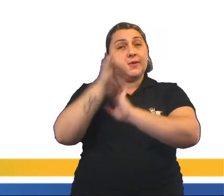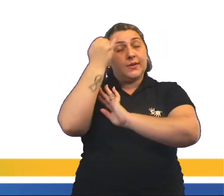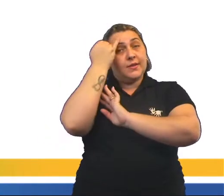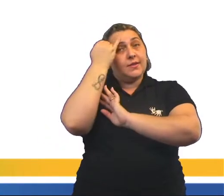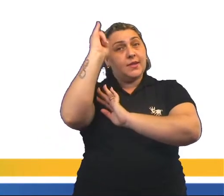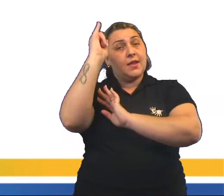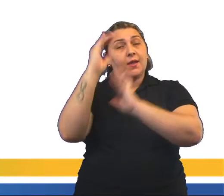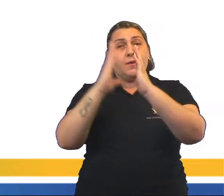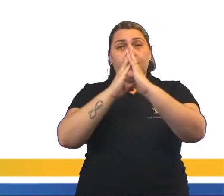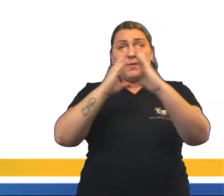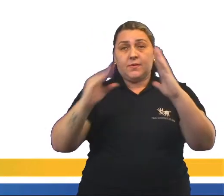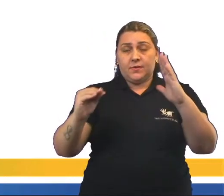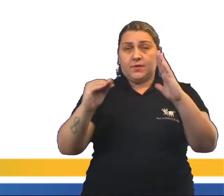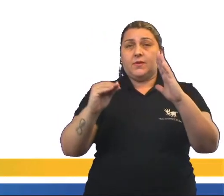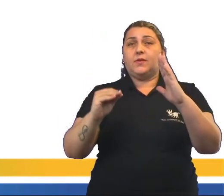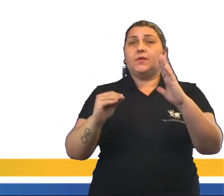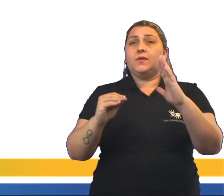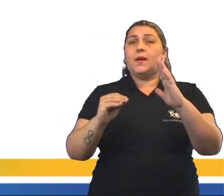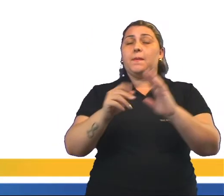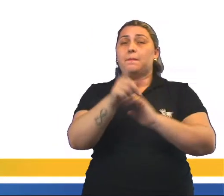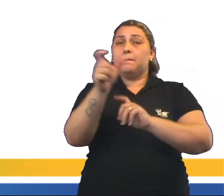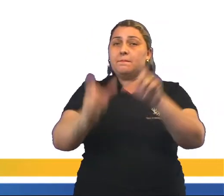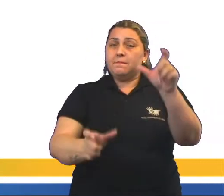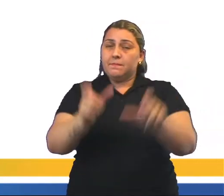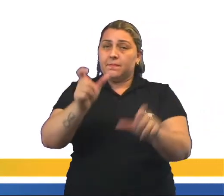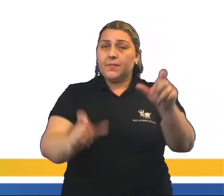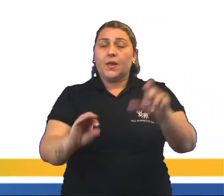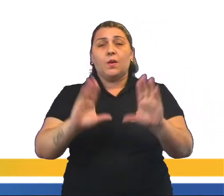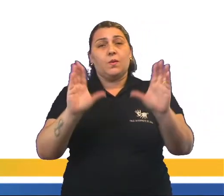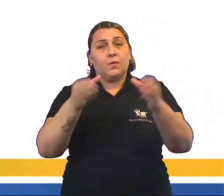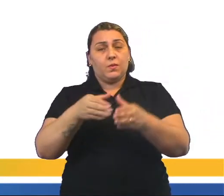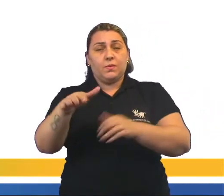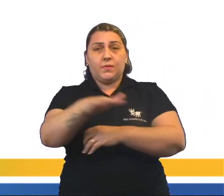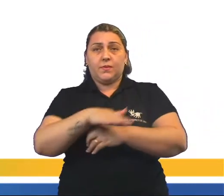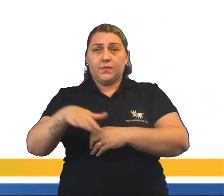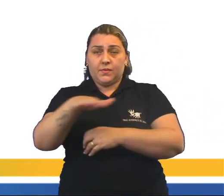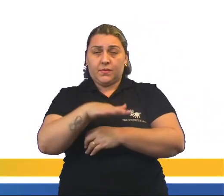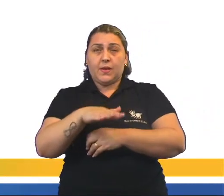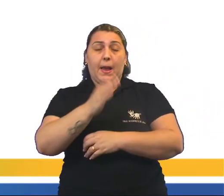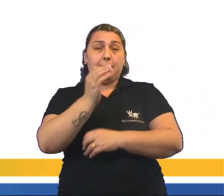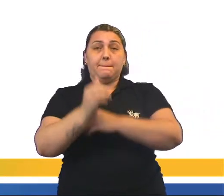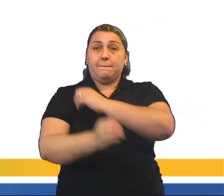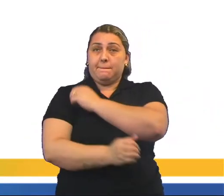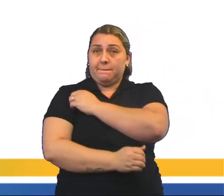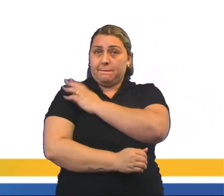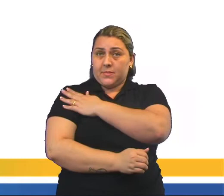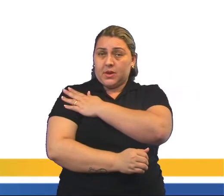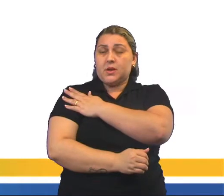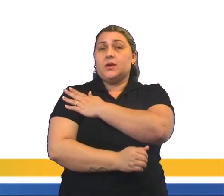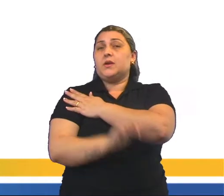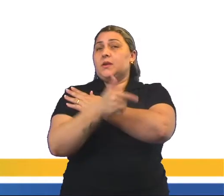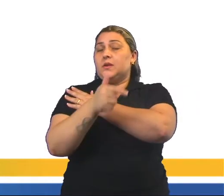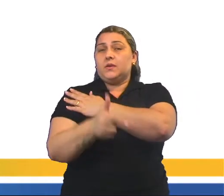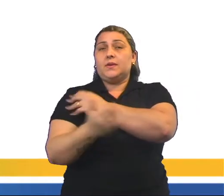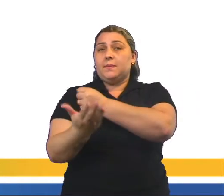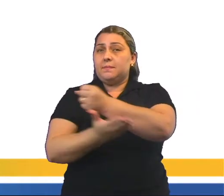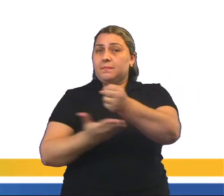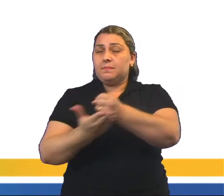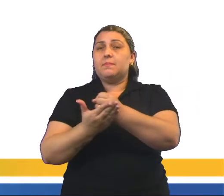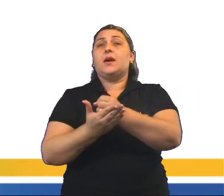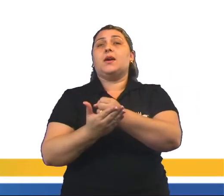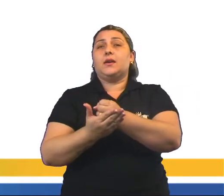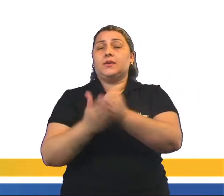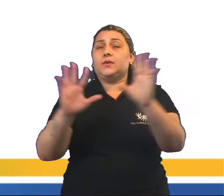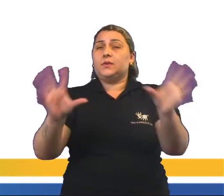ideia ou modelo de imagem atribuída a pessoas ou grupos sociais, muitas vezes de maneira preconceituosa e sem fundamentação teórica.